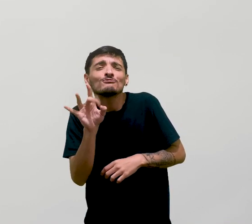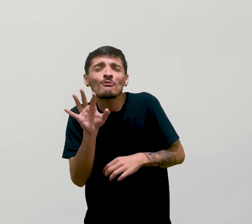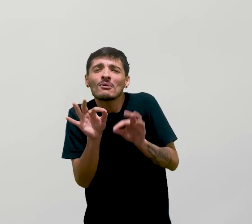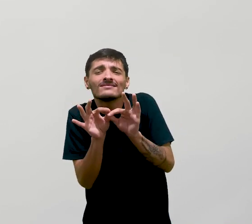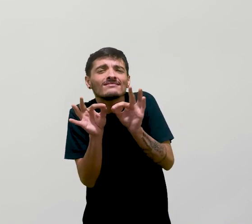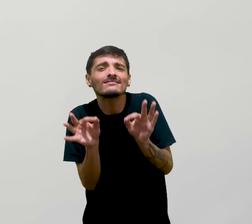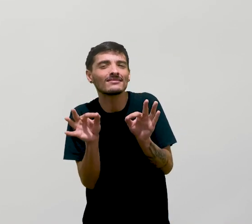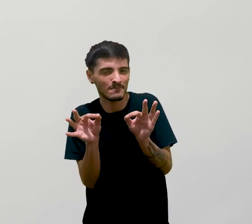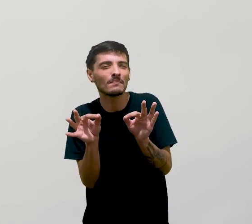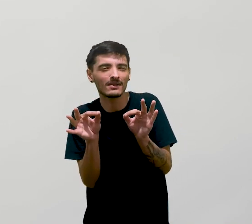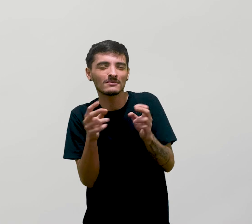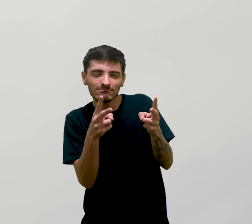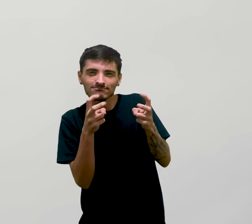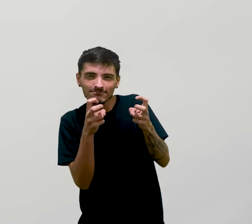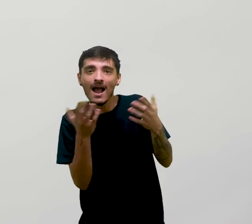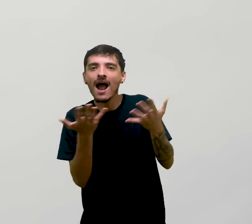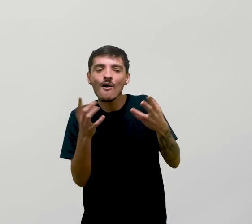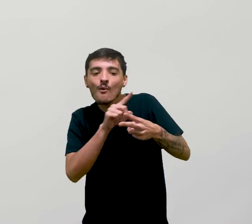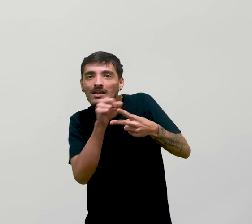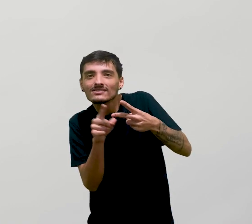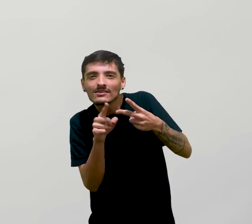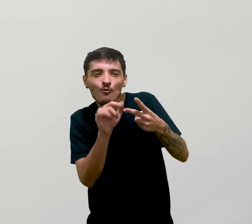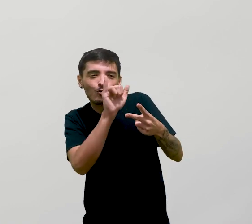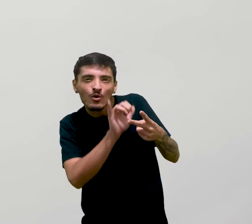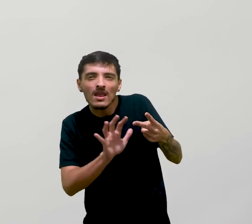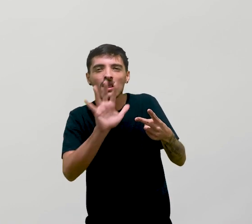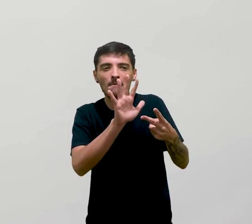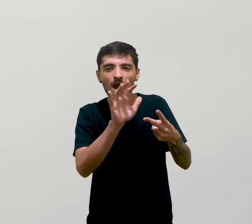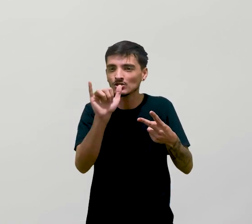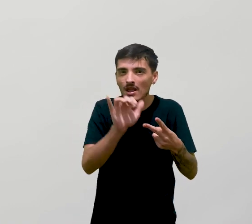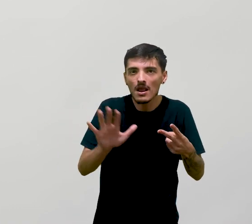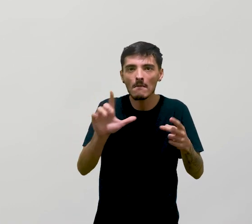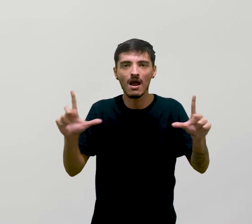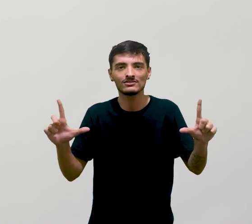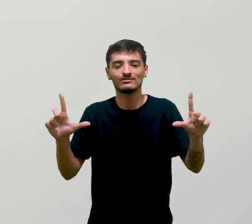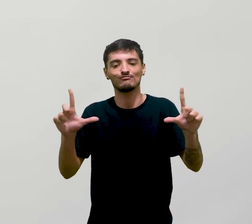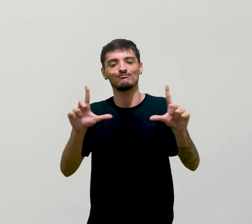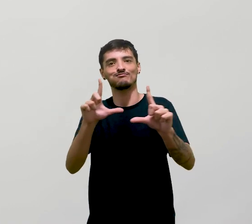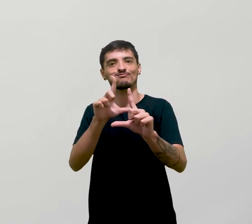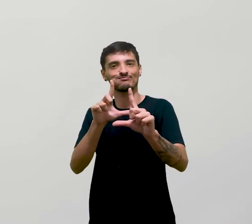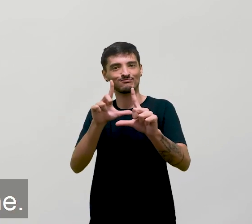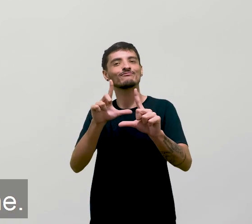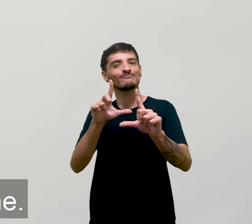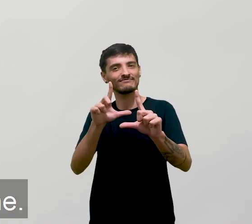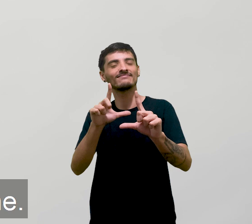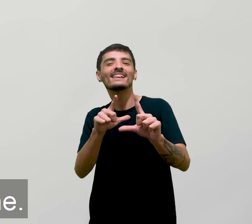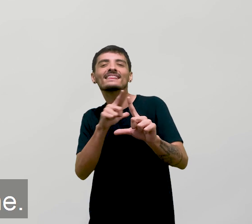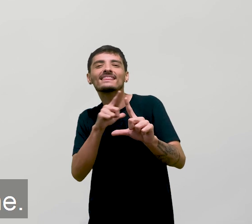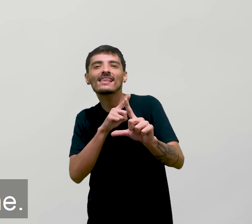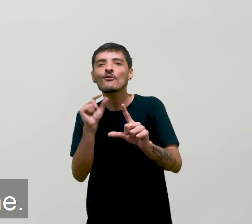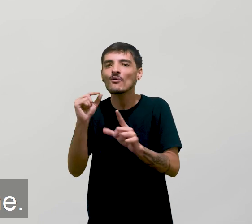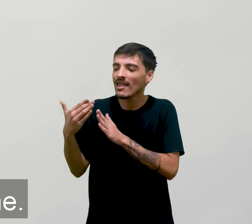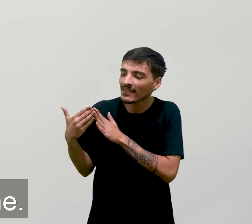um e sobrepôs na cabeça de outro personagem. Já em Maurício Rugendas, Ele relaciona duas imagens, criando uma